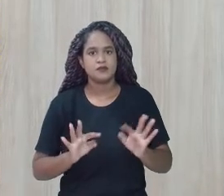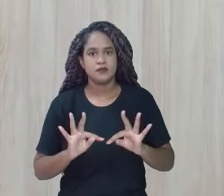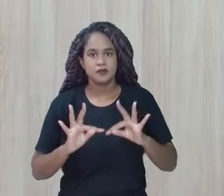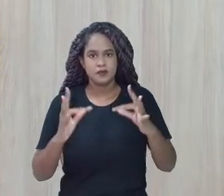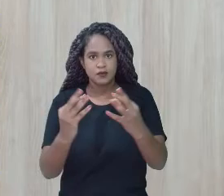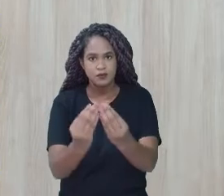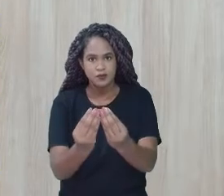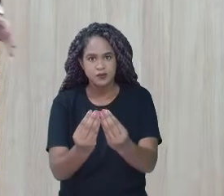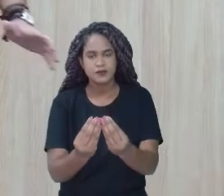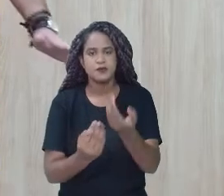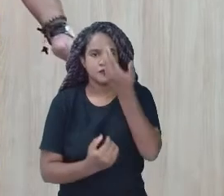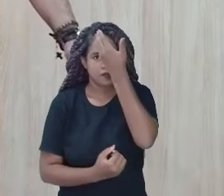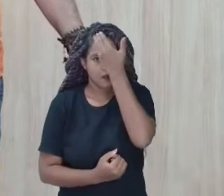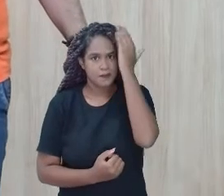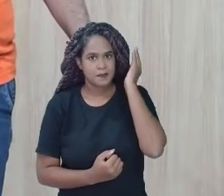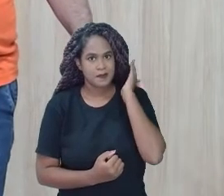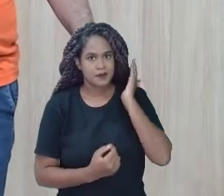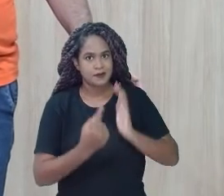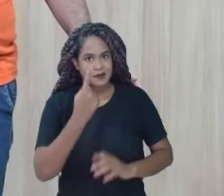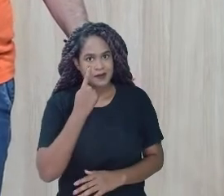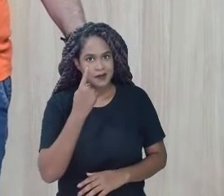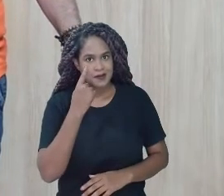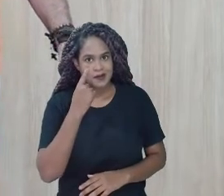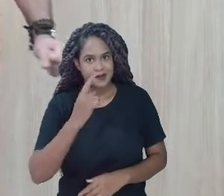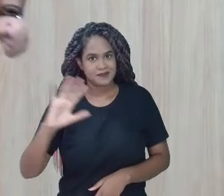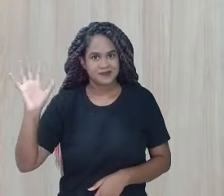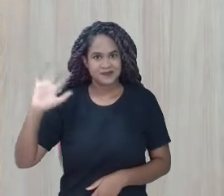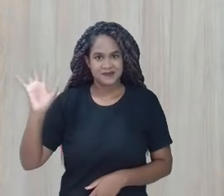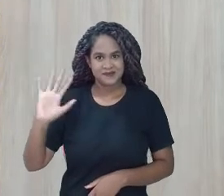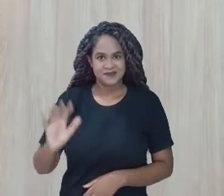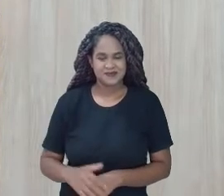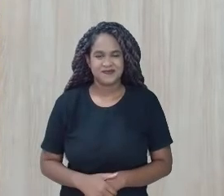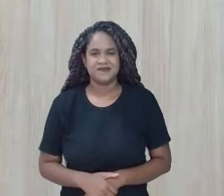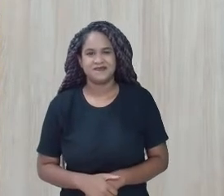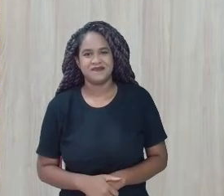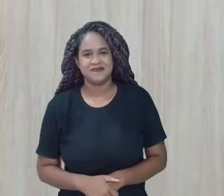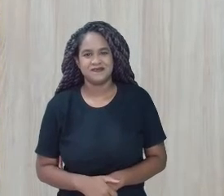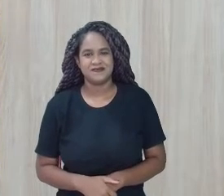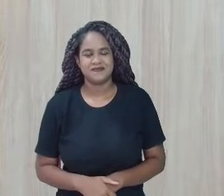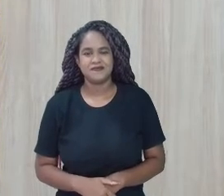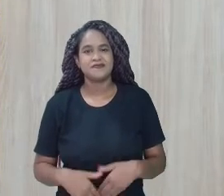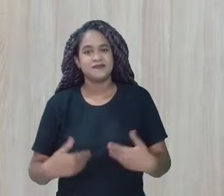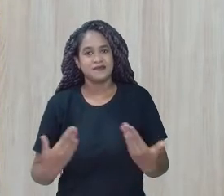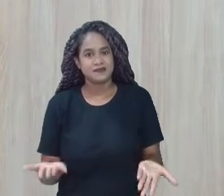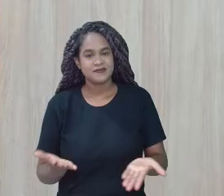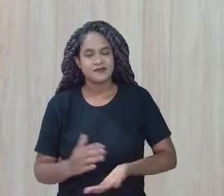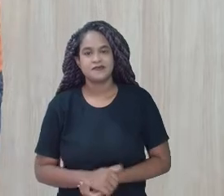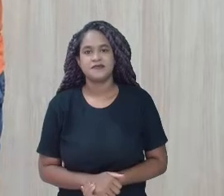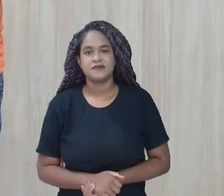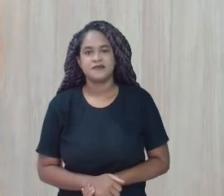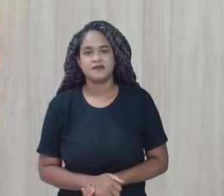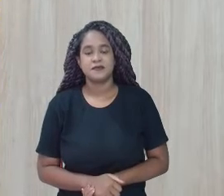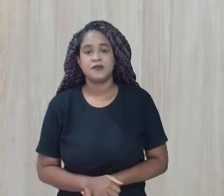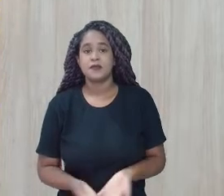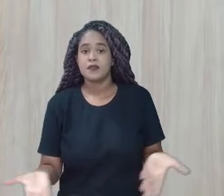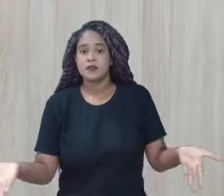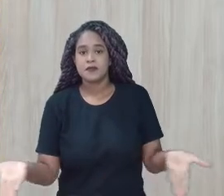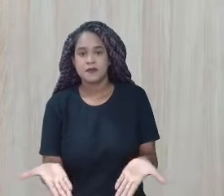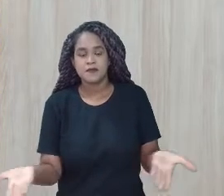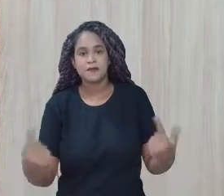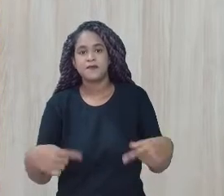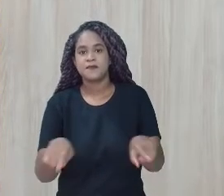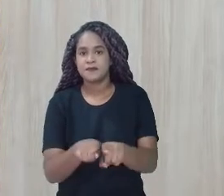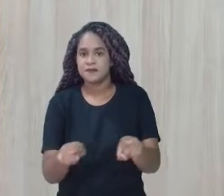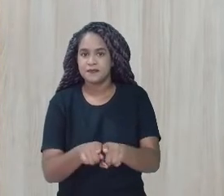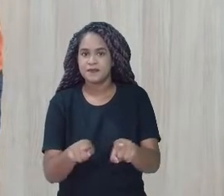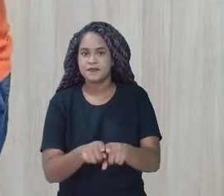E a Amanda está aqui no cantinho, tchauzinho aí, Amanda. É isso aí. Então, hoje também nós contamos com